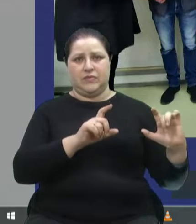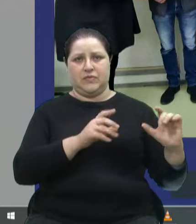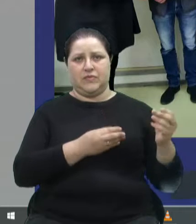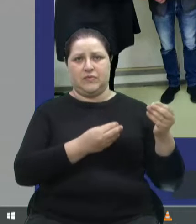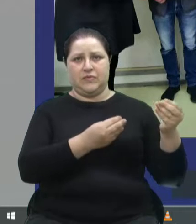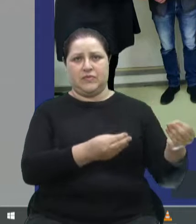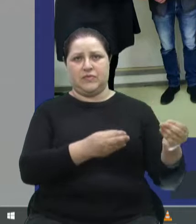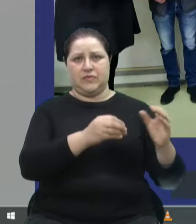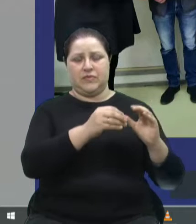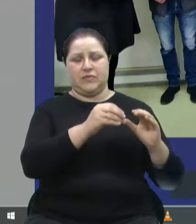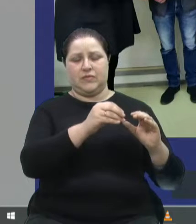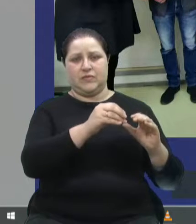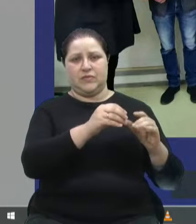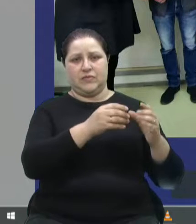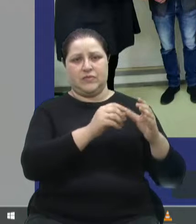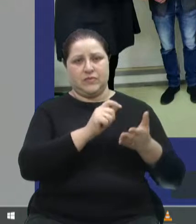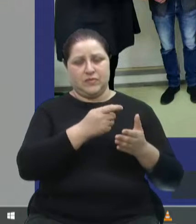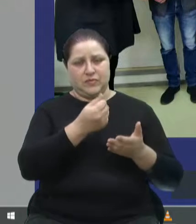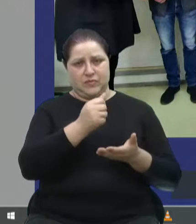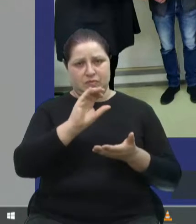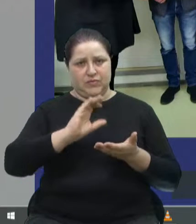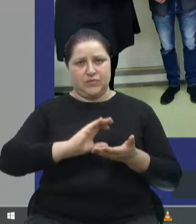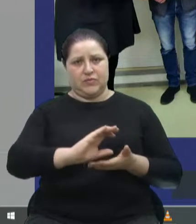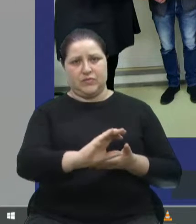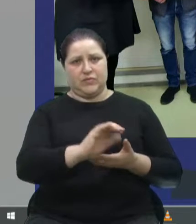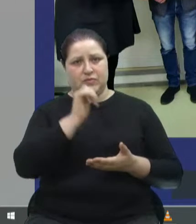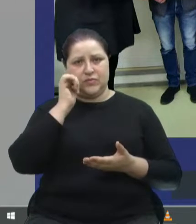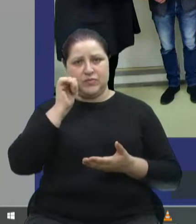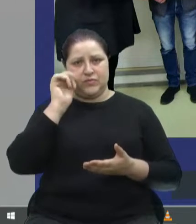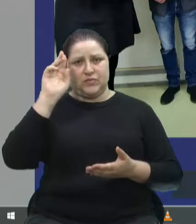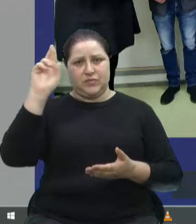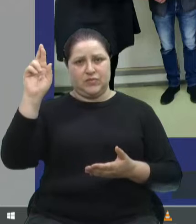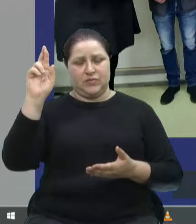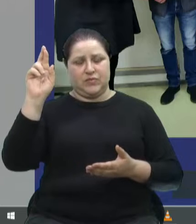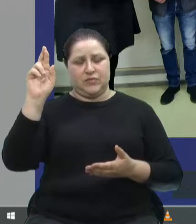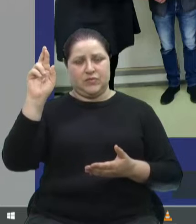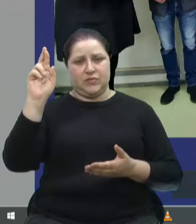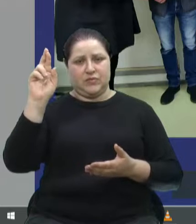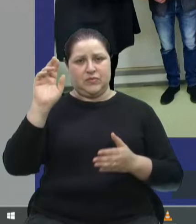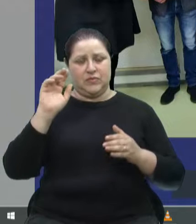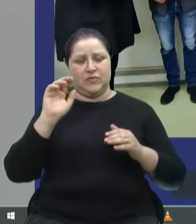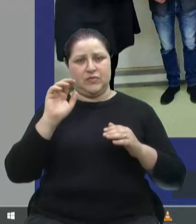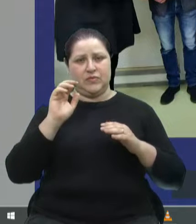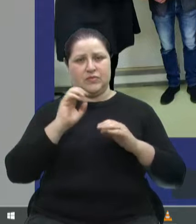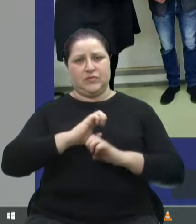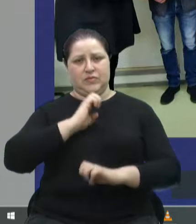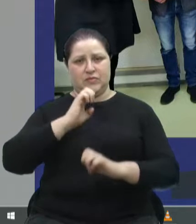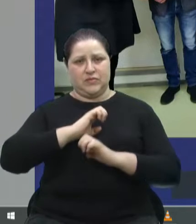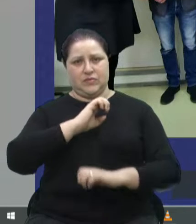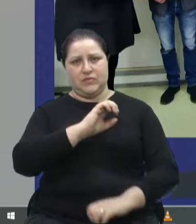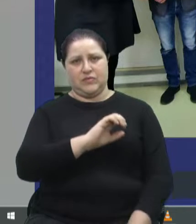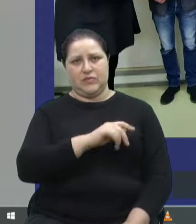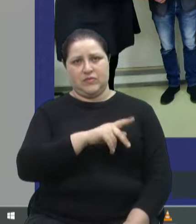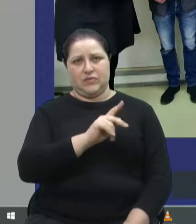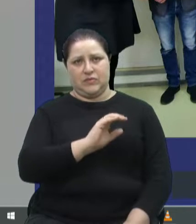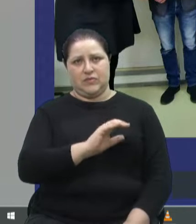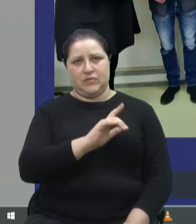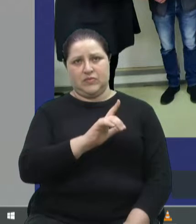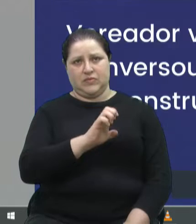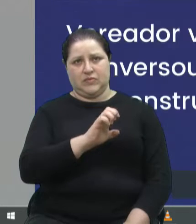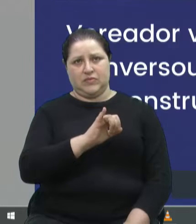a verba junto à diretora executiva Cleciane do Cato e Geraldo Rocha, gerente